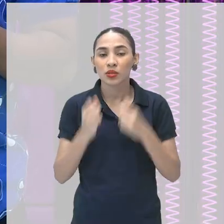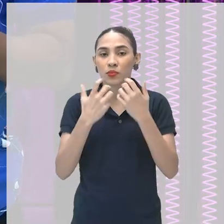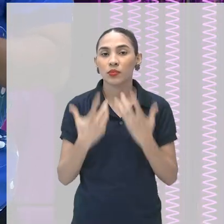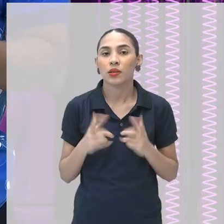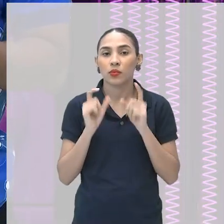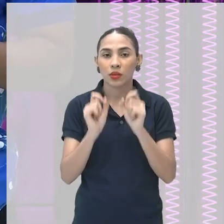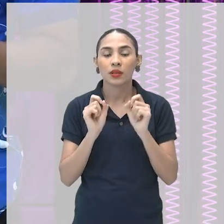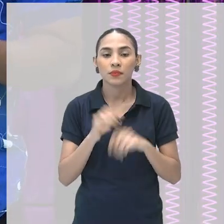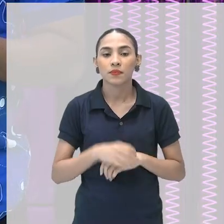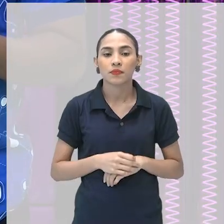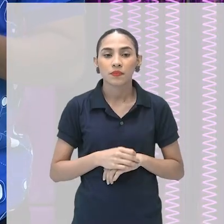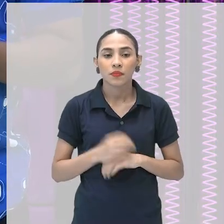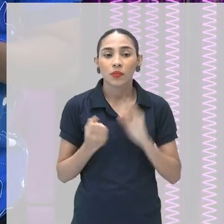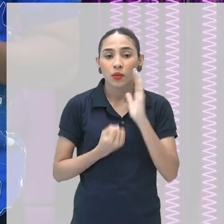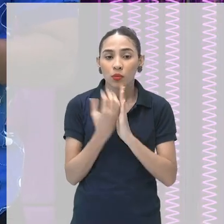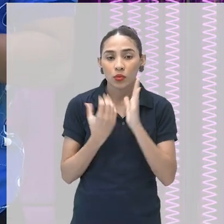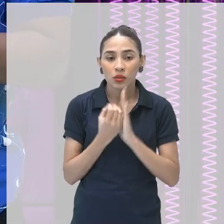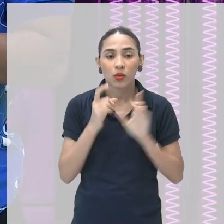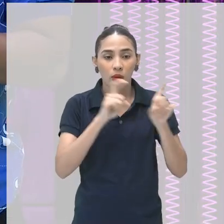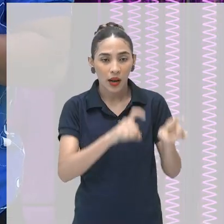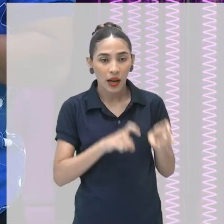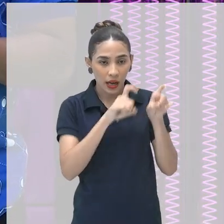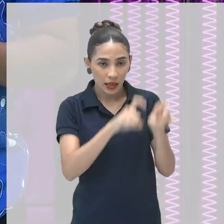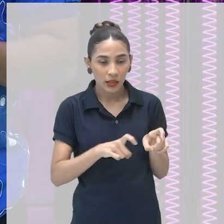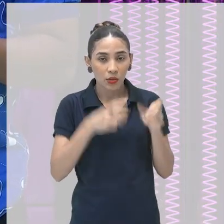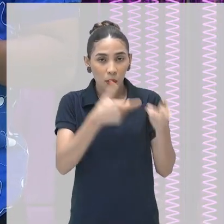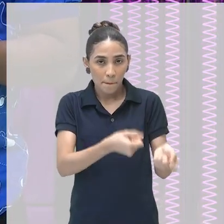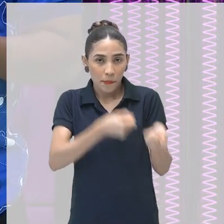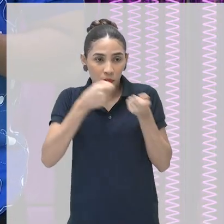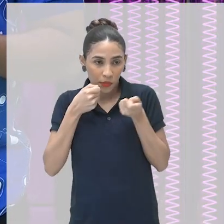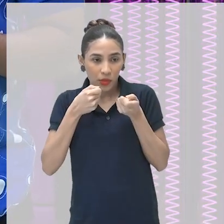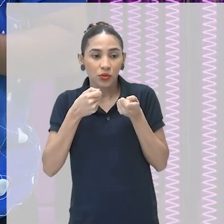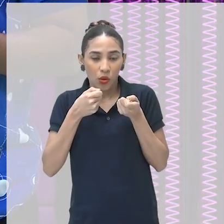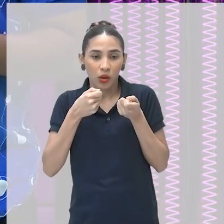o seguinte: produção agrícola de mandioca